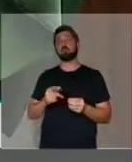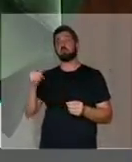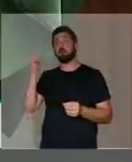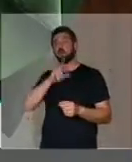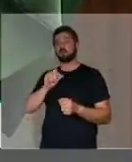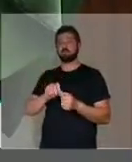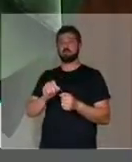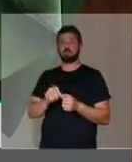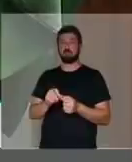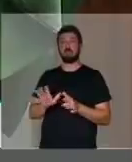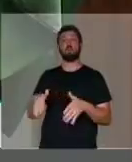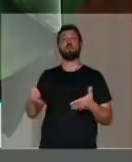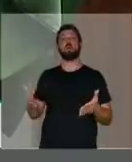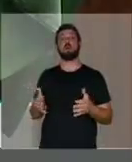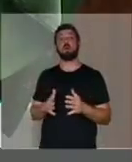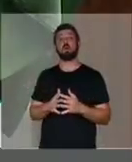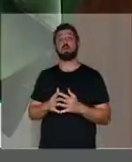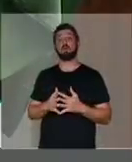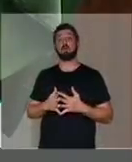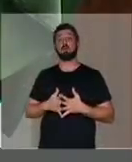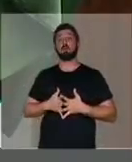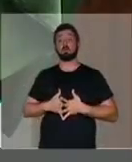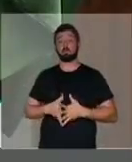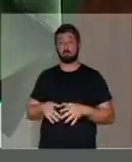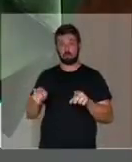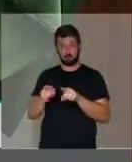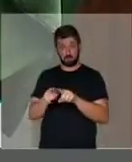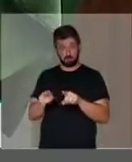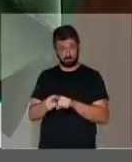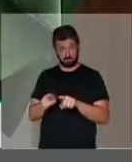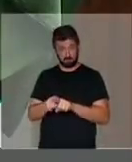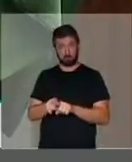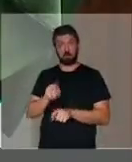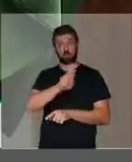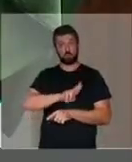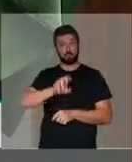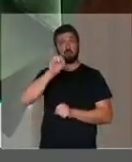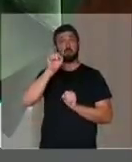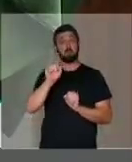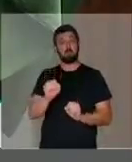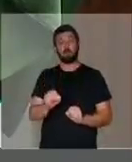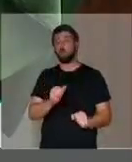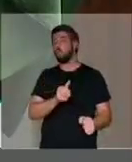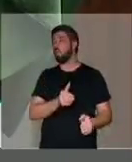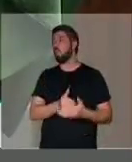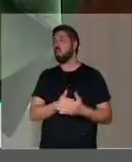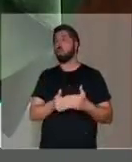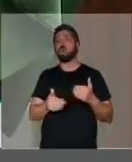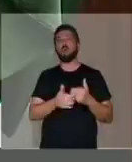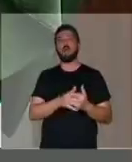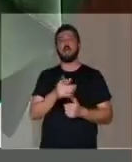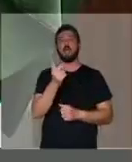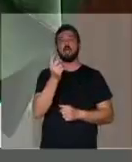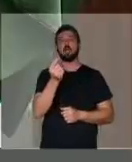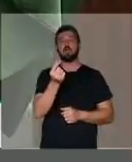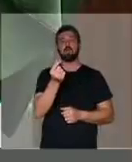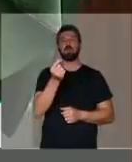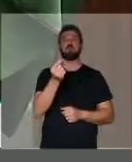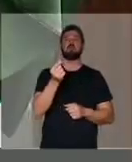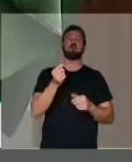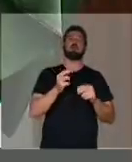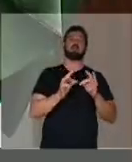plena eficácia, qual seja que também deverão ser utilizados todos os recursos